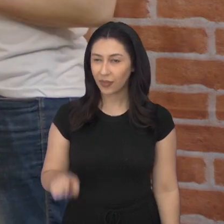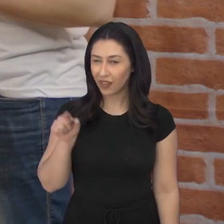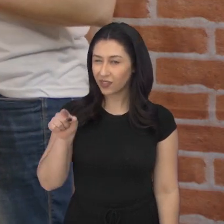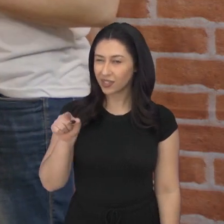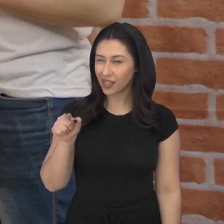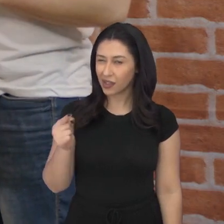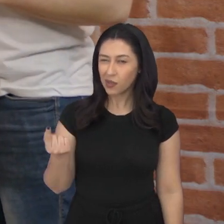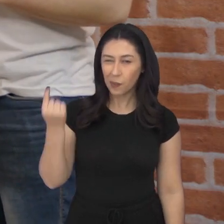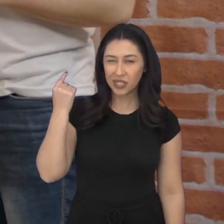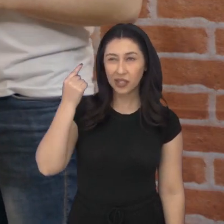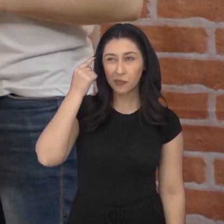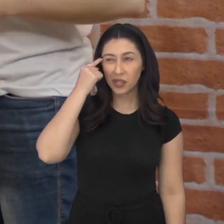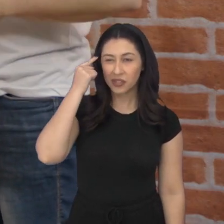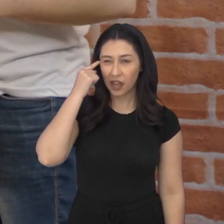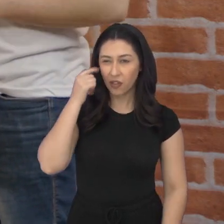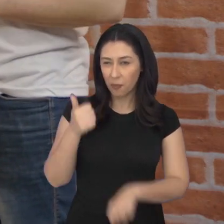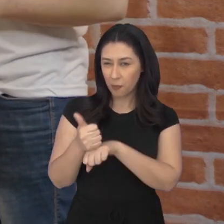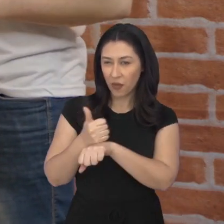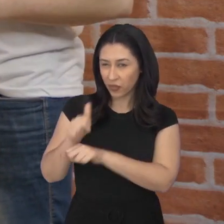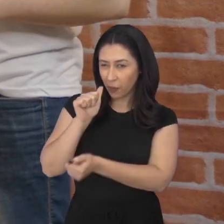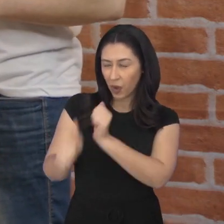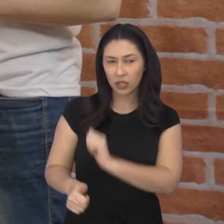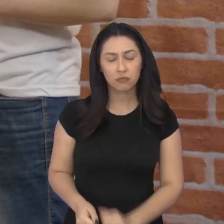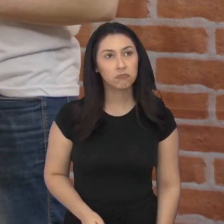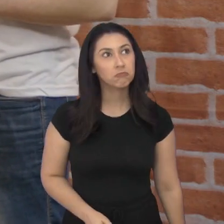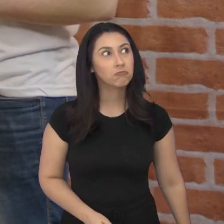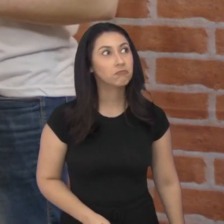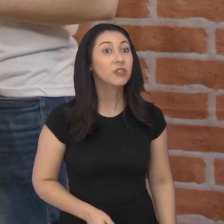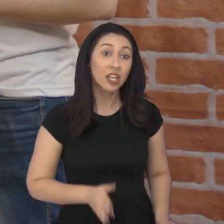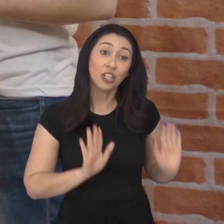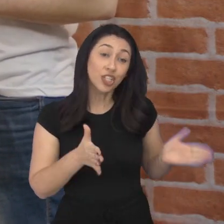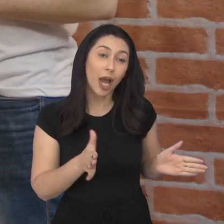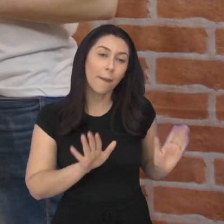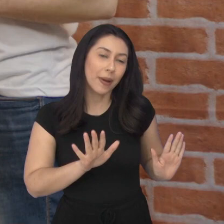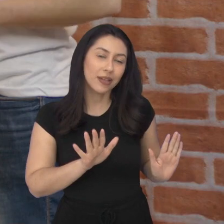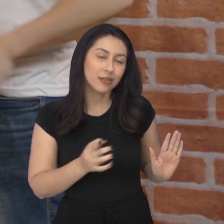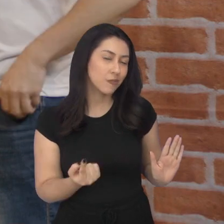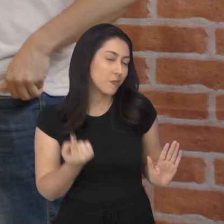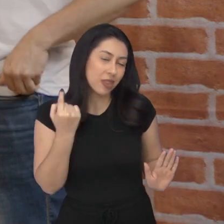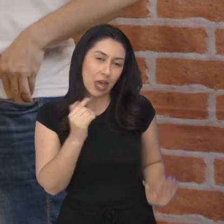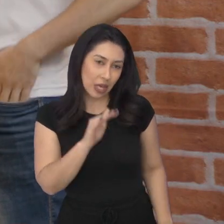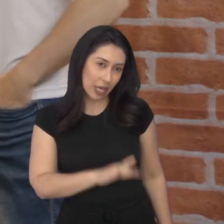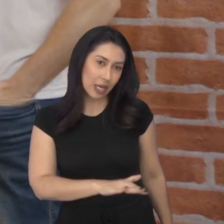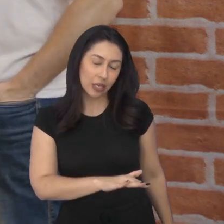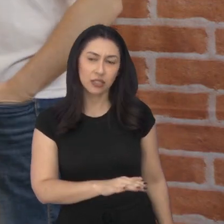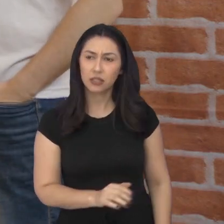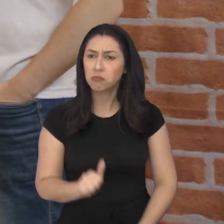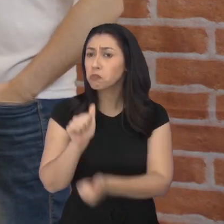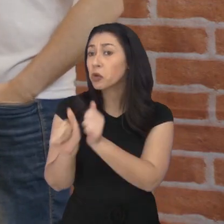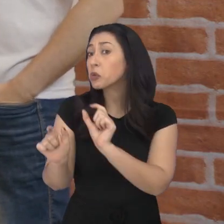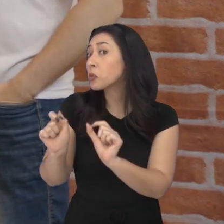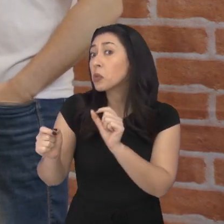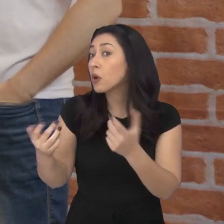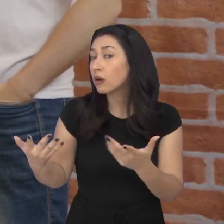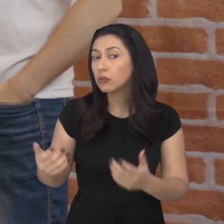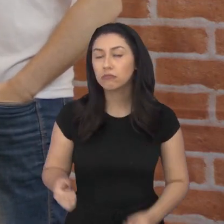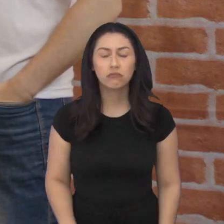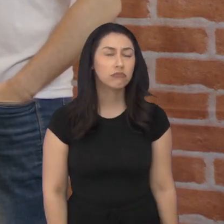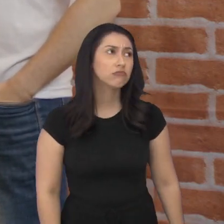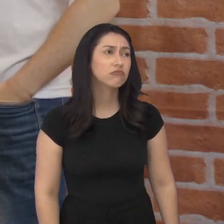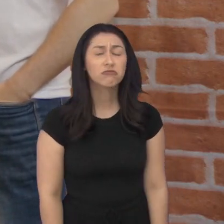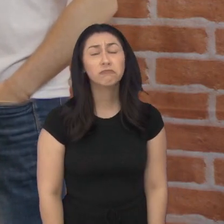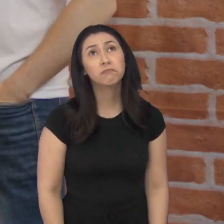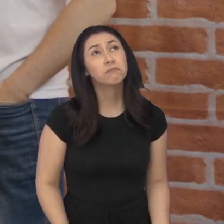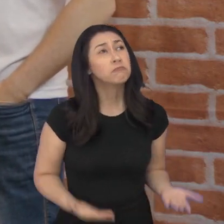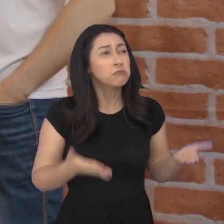Você já pensou em ser atleta profissional? Atleta profissional, já, mas quando eu era criança. De qual esporte? Não tinha